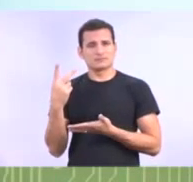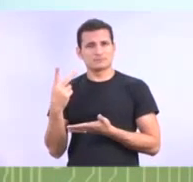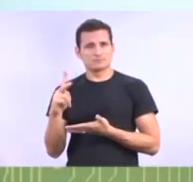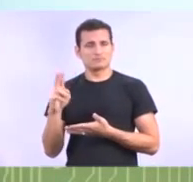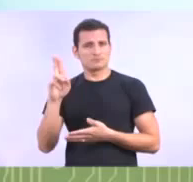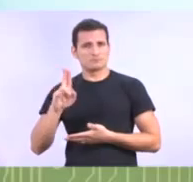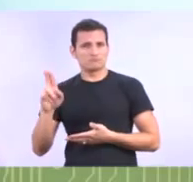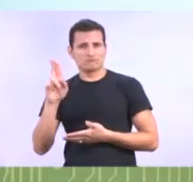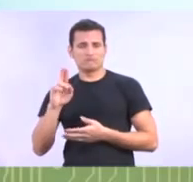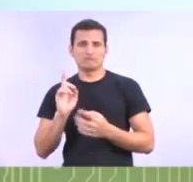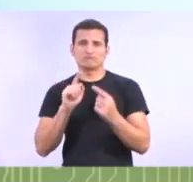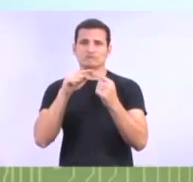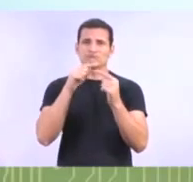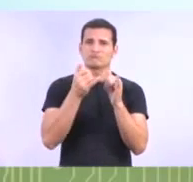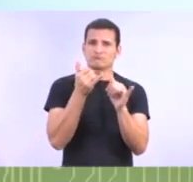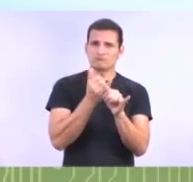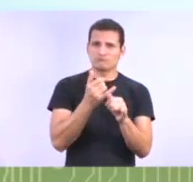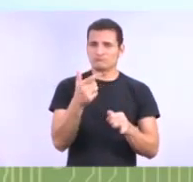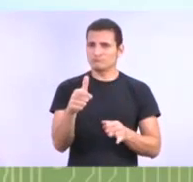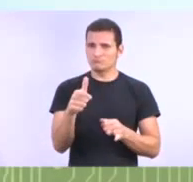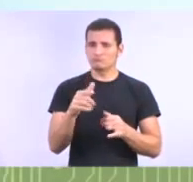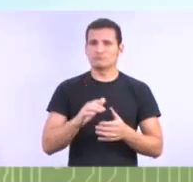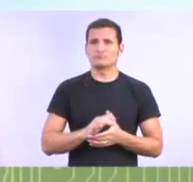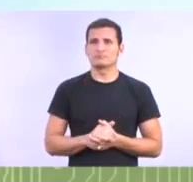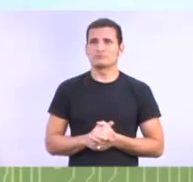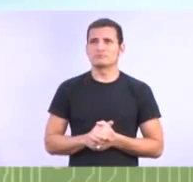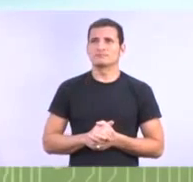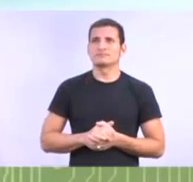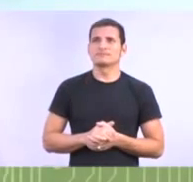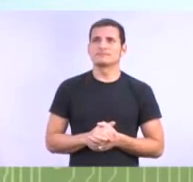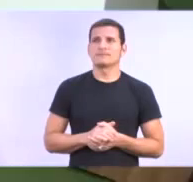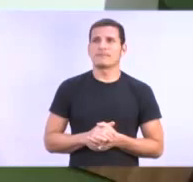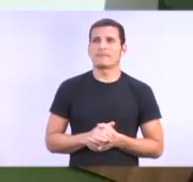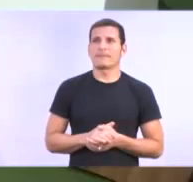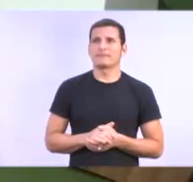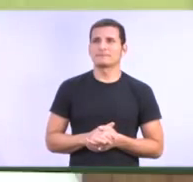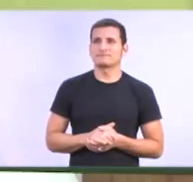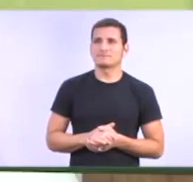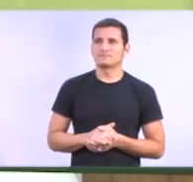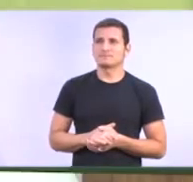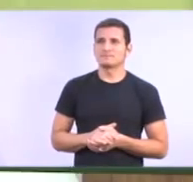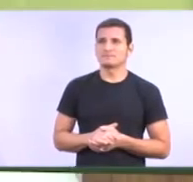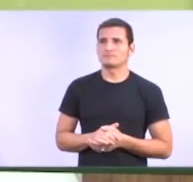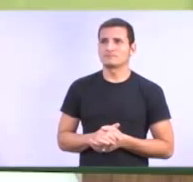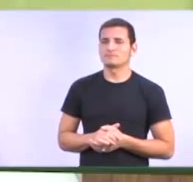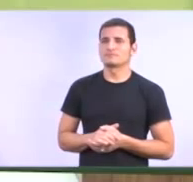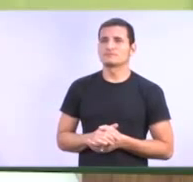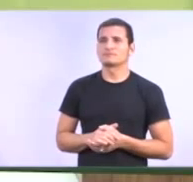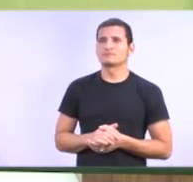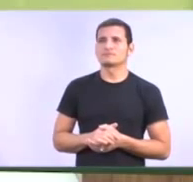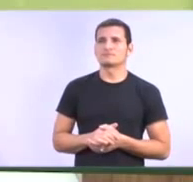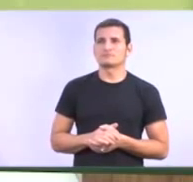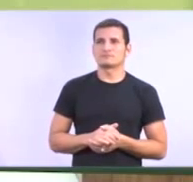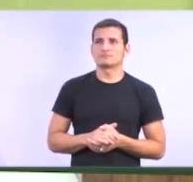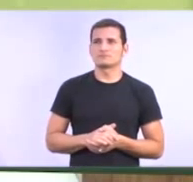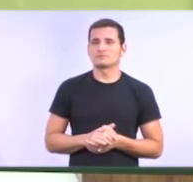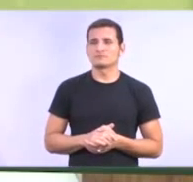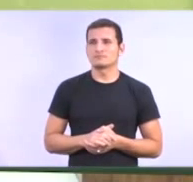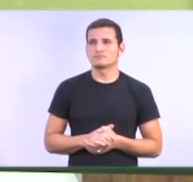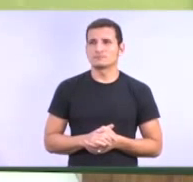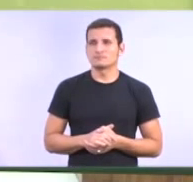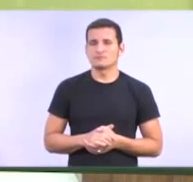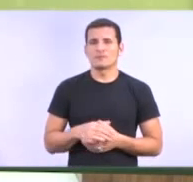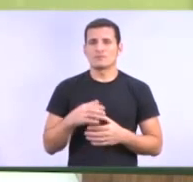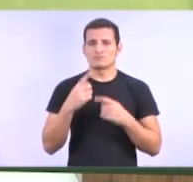conexão, correto? Então, a gente não vai estar atendendo, né, professor? É isso mesmo, professor. Inclusive, essa colocação é